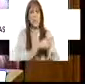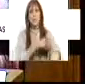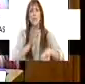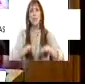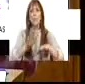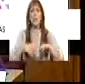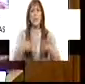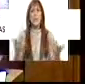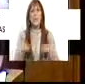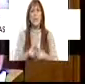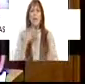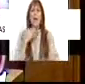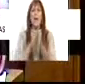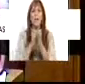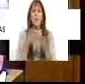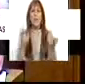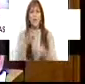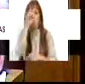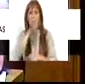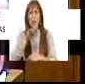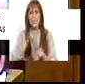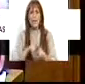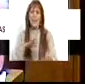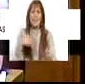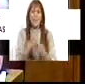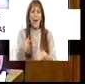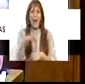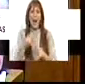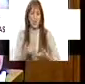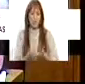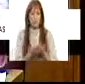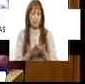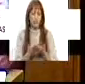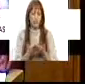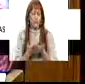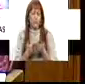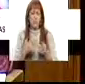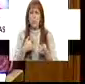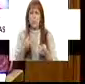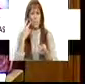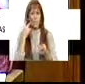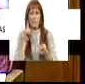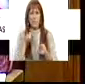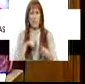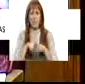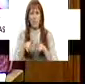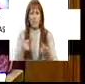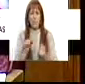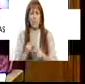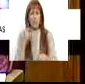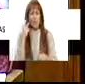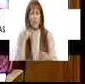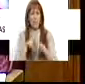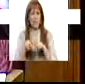sido o facto de se aproveitarem do ambiente para gerarem áreas de negócio. E nós não vemos